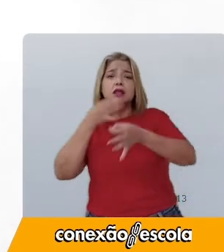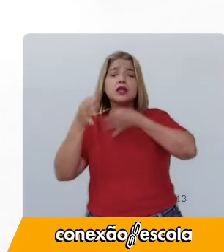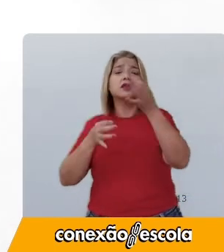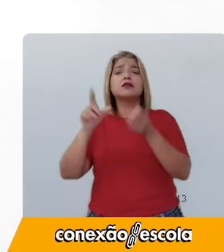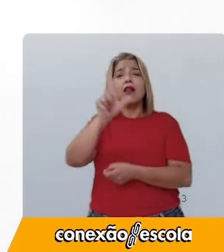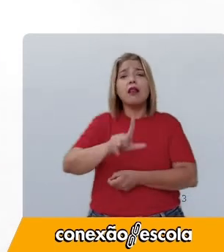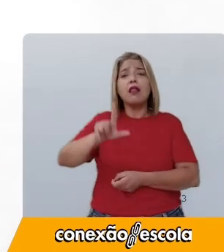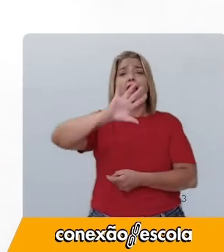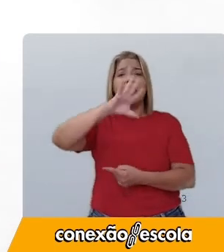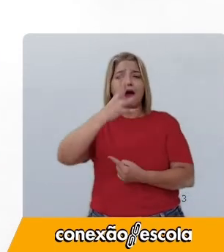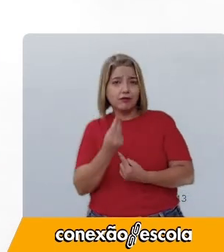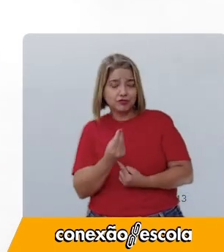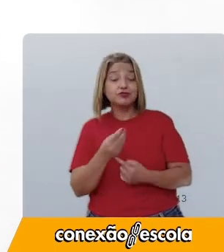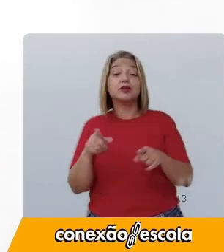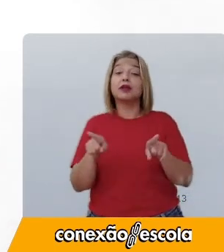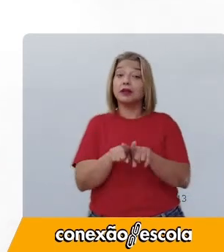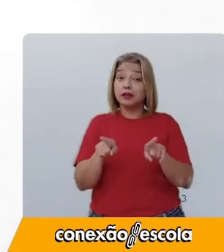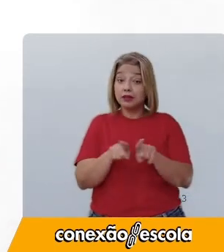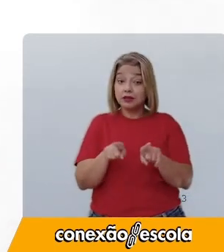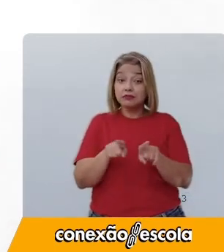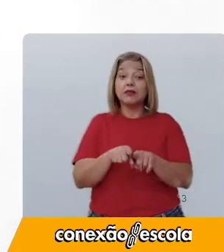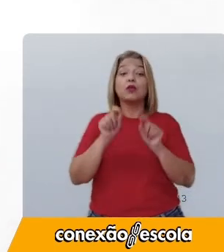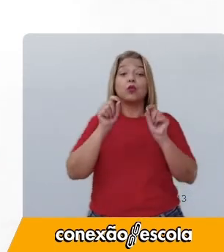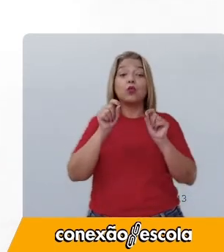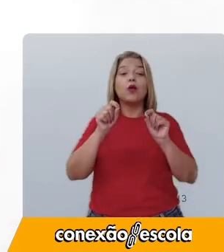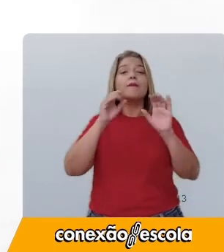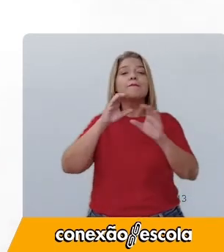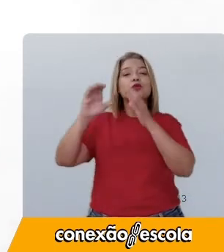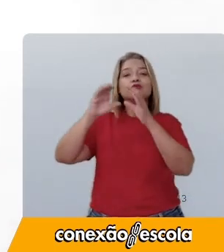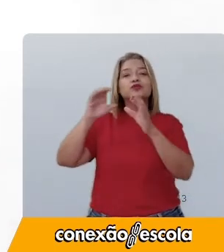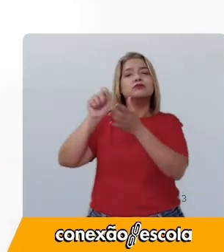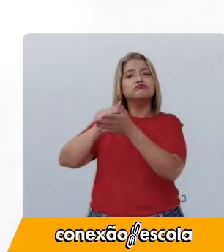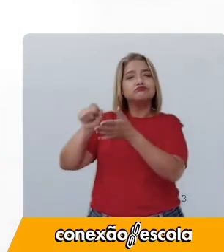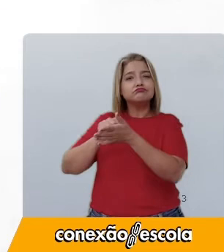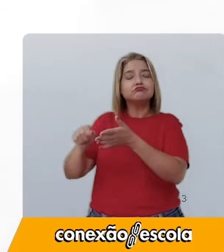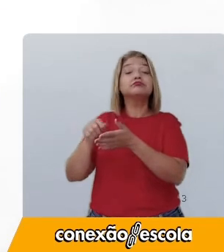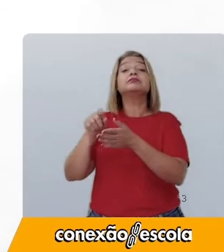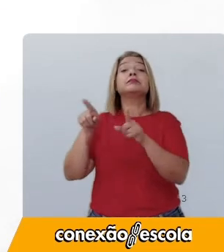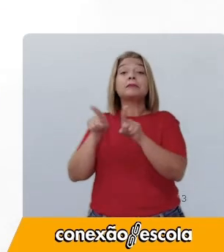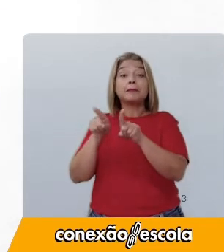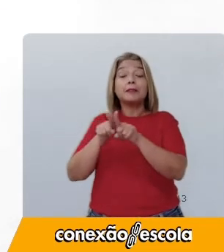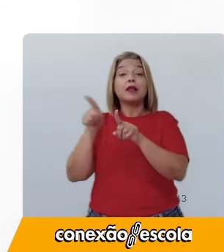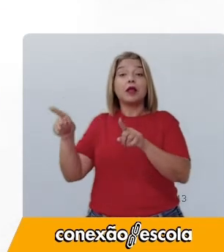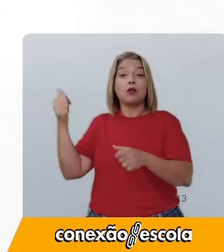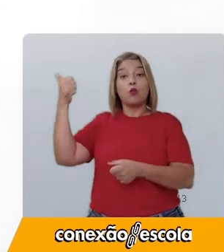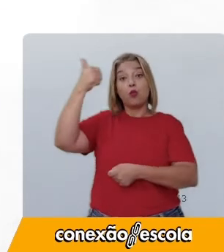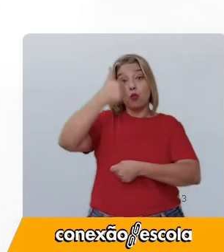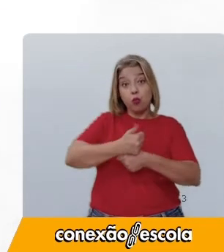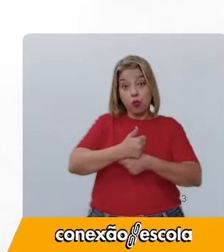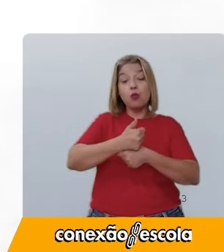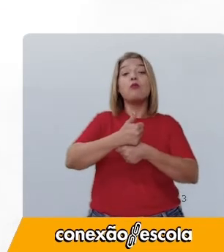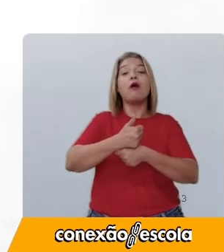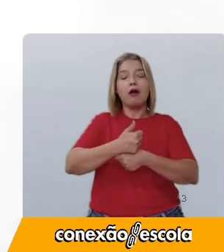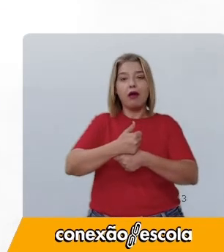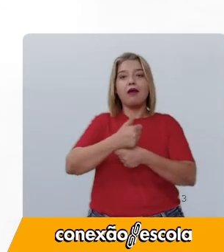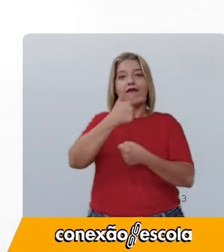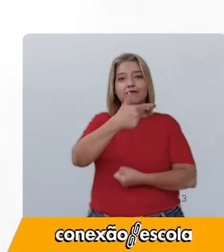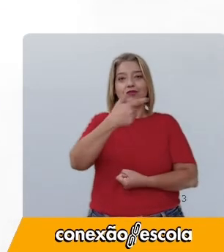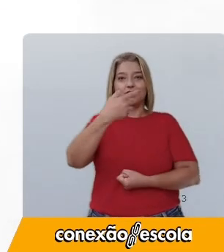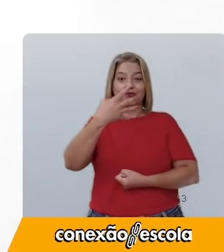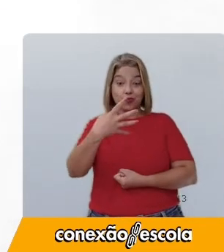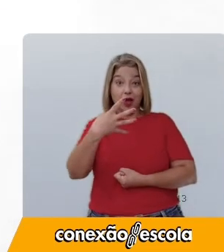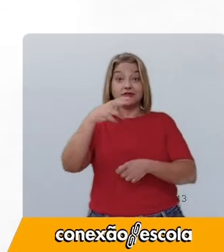E também ocupou a 24ª cadeira da Academia Brasileira